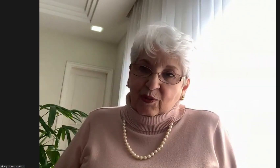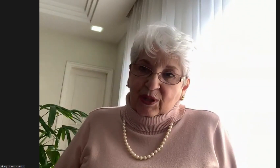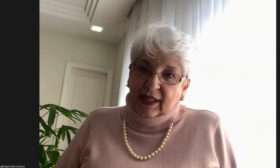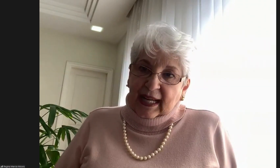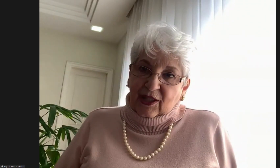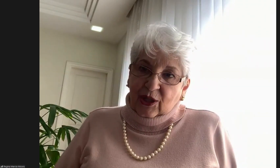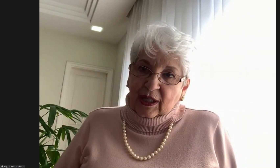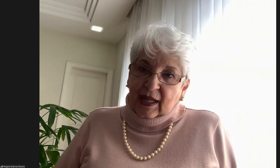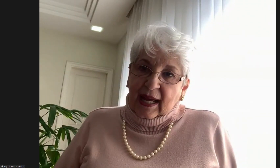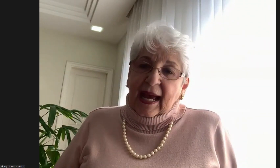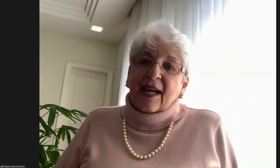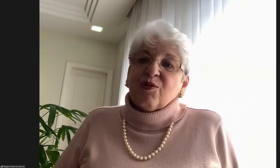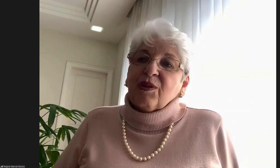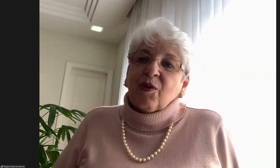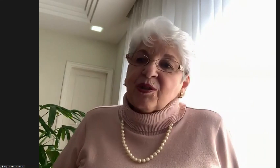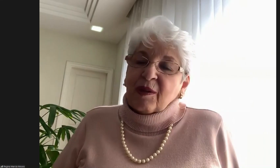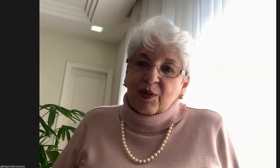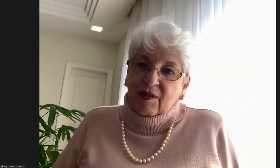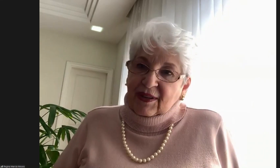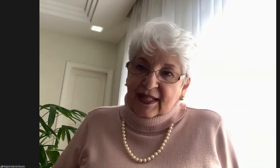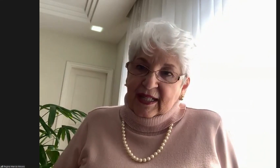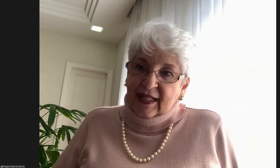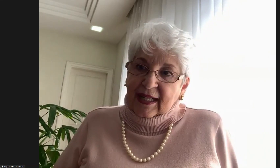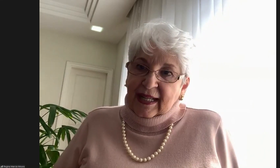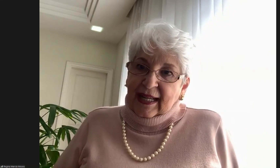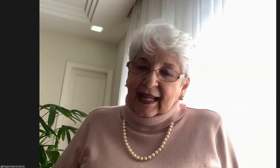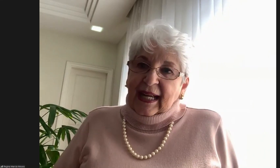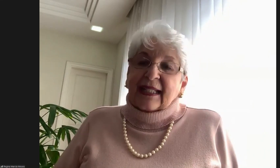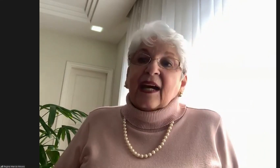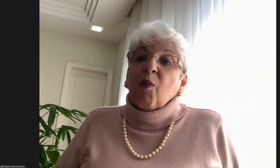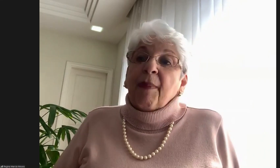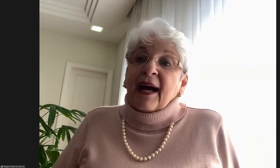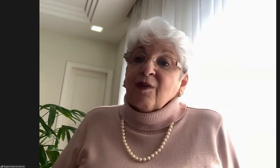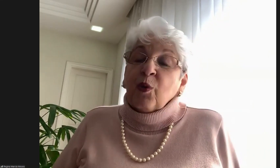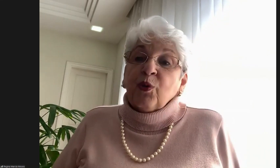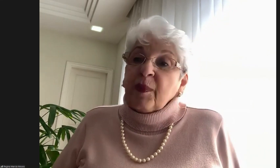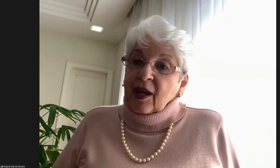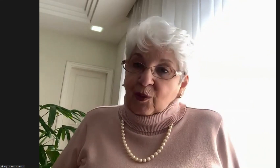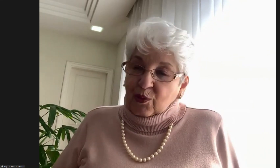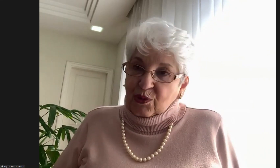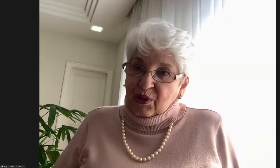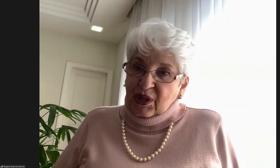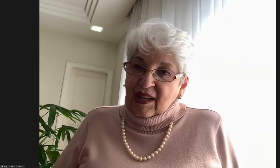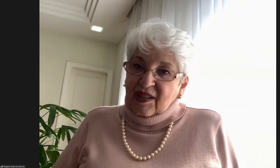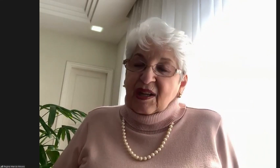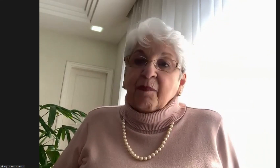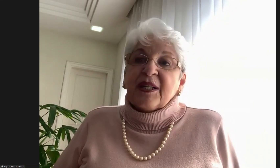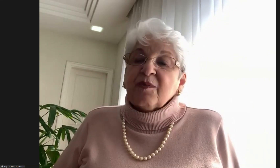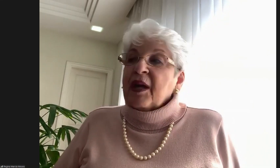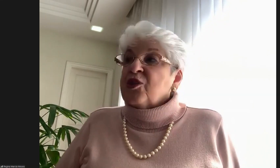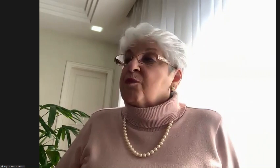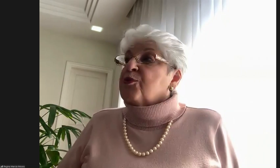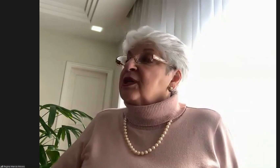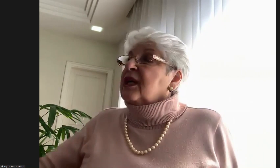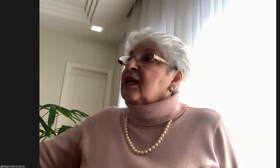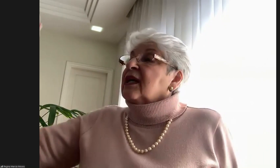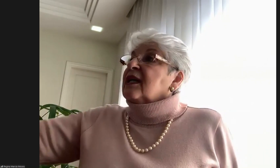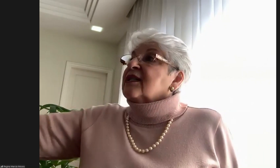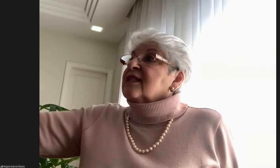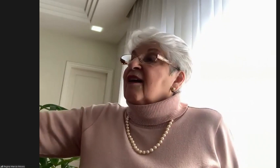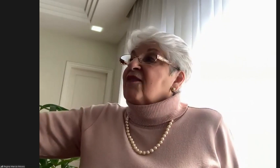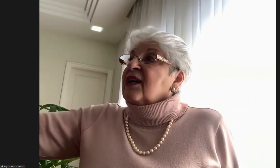nossa sociedade. É isso que nós temos que fazer. Derrubar monumentos simplesmente